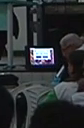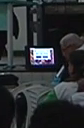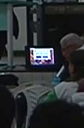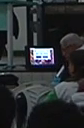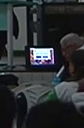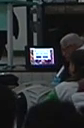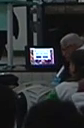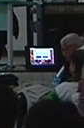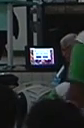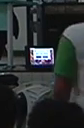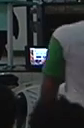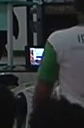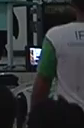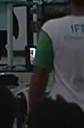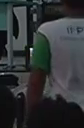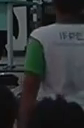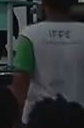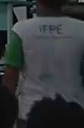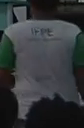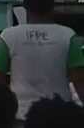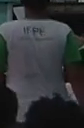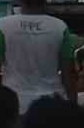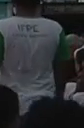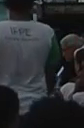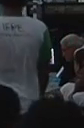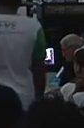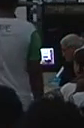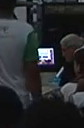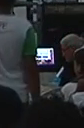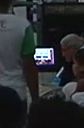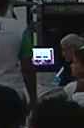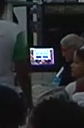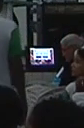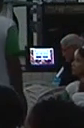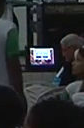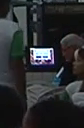Nós temos progressos muito grandes em todas as áreas.